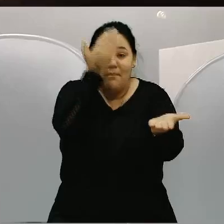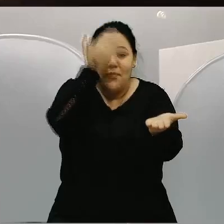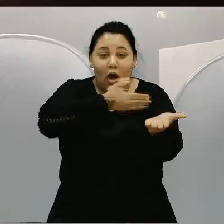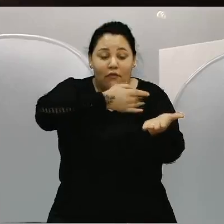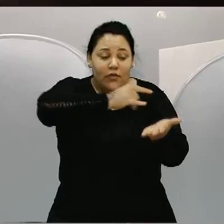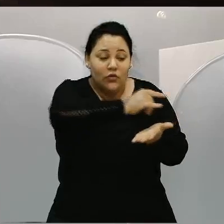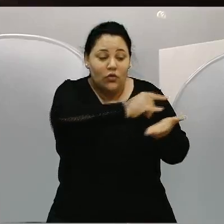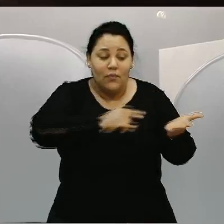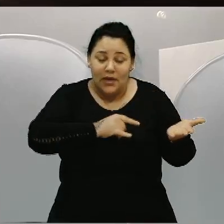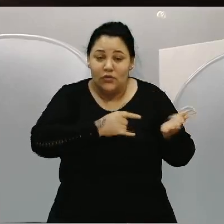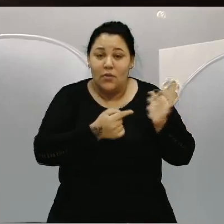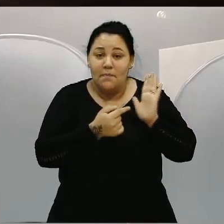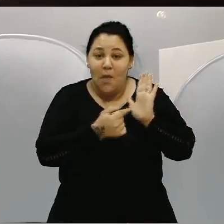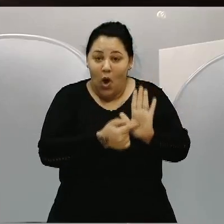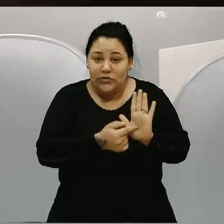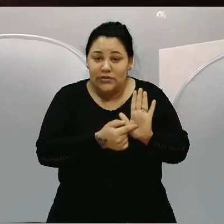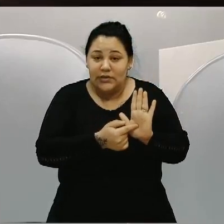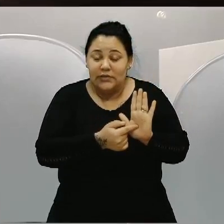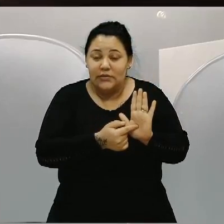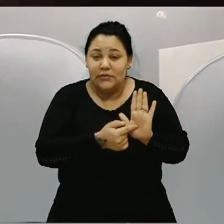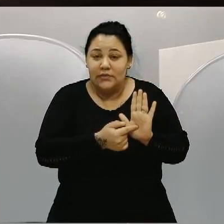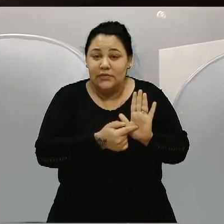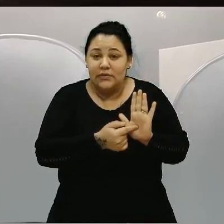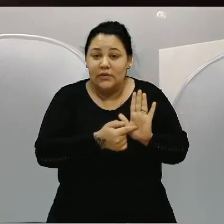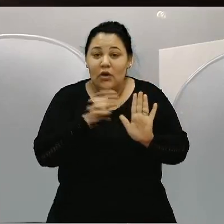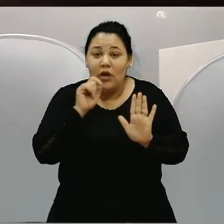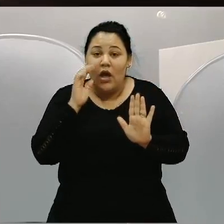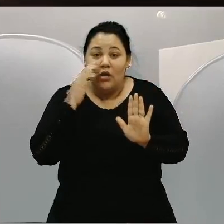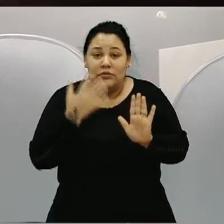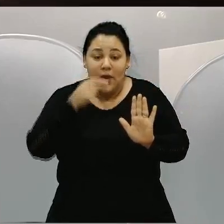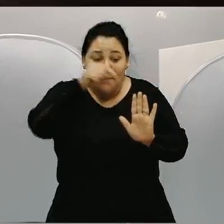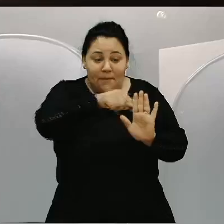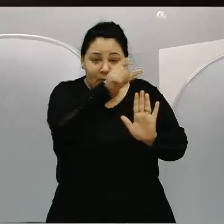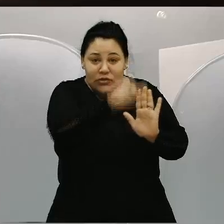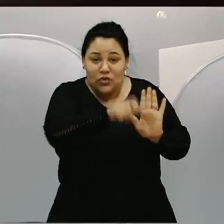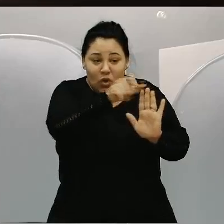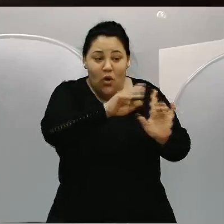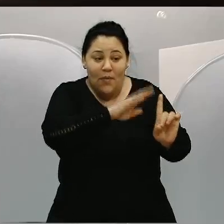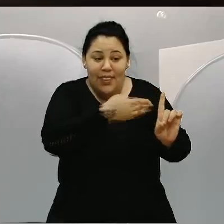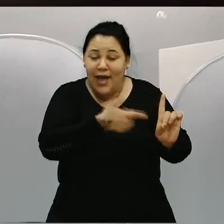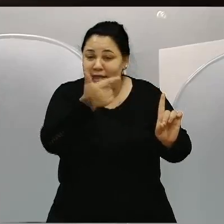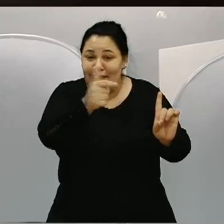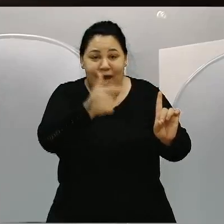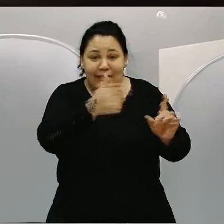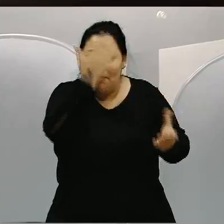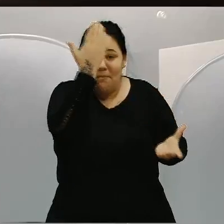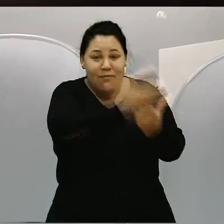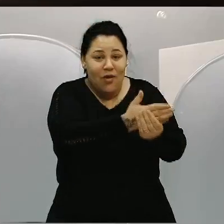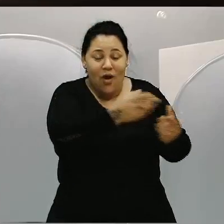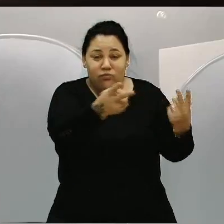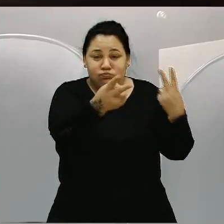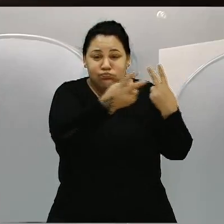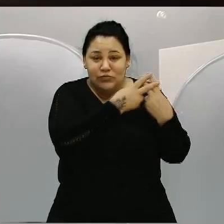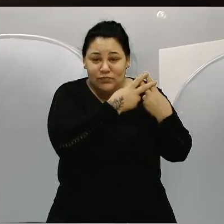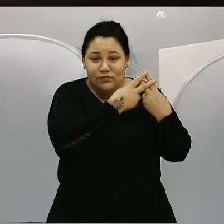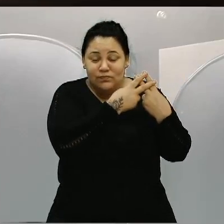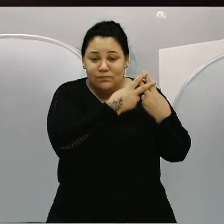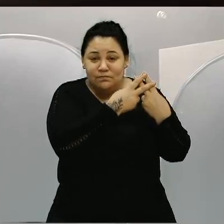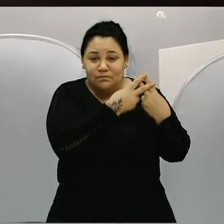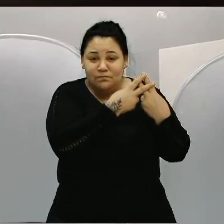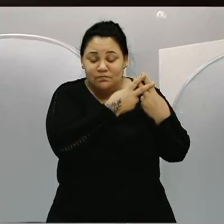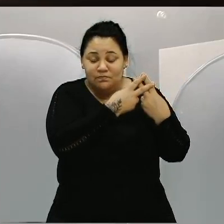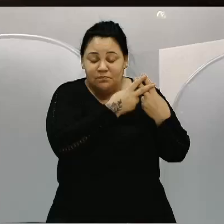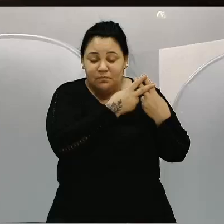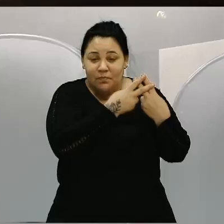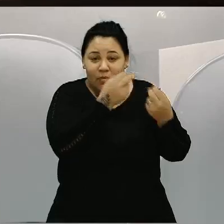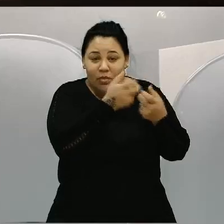que comprovem que o fato de homenageado não ter sido condenado nas hipóteses previstas